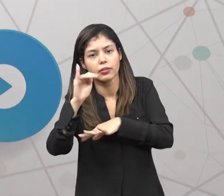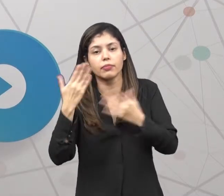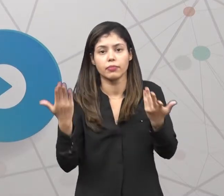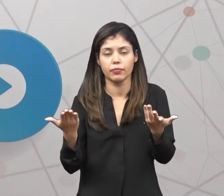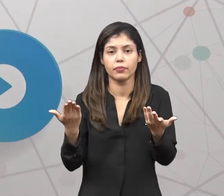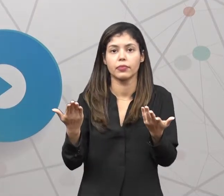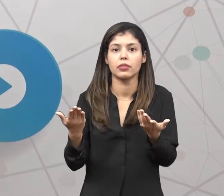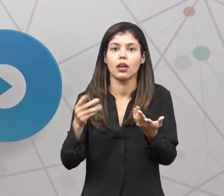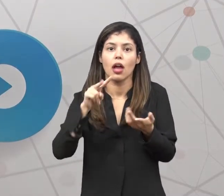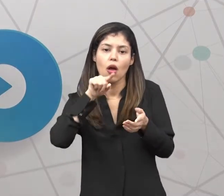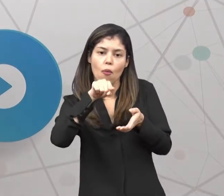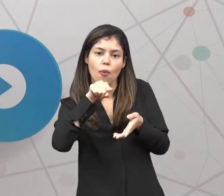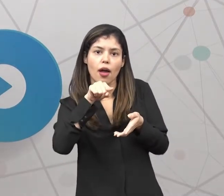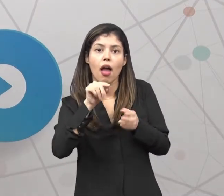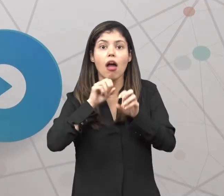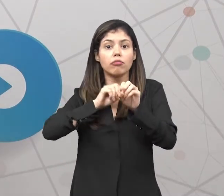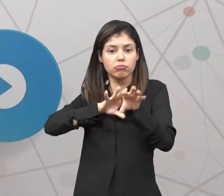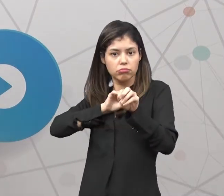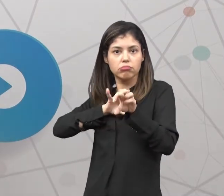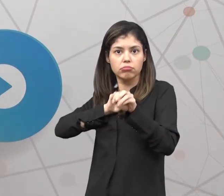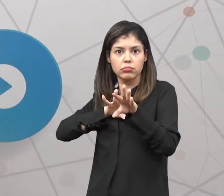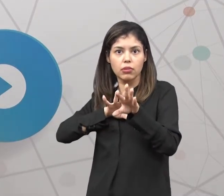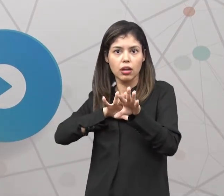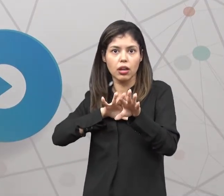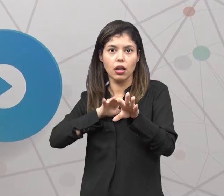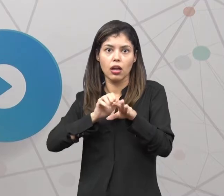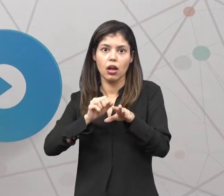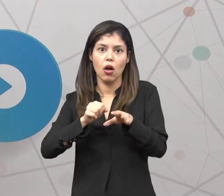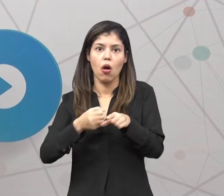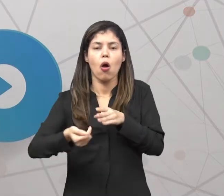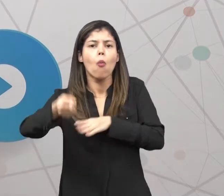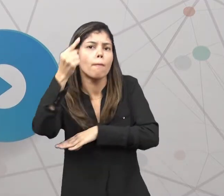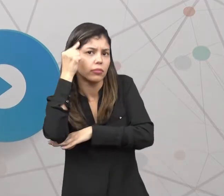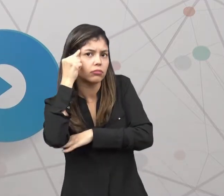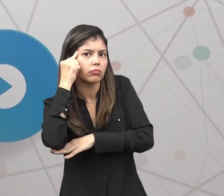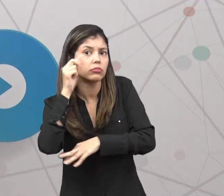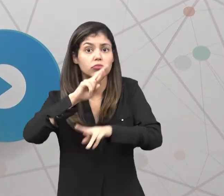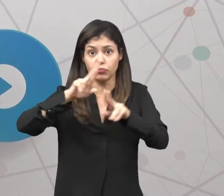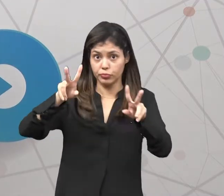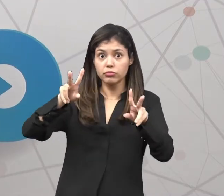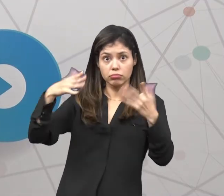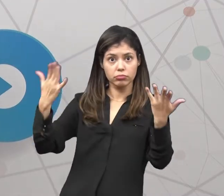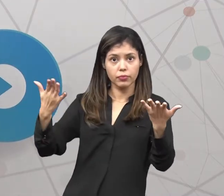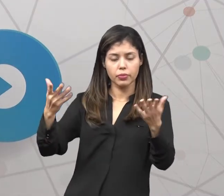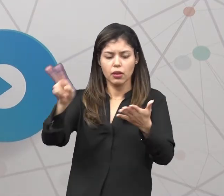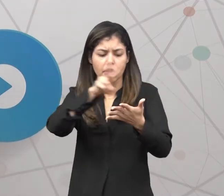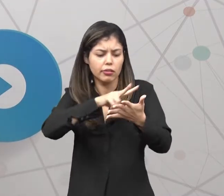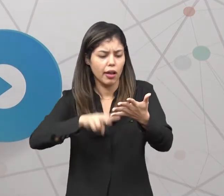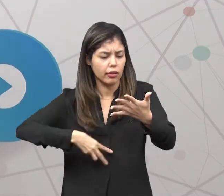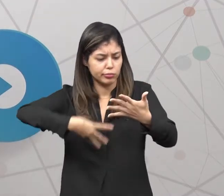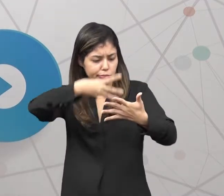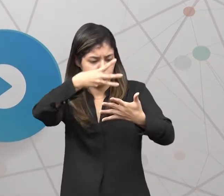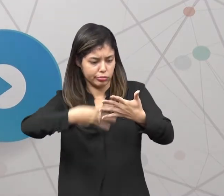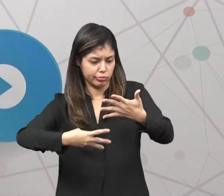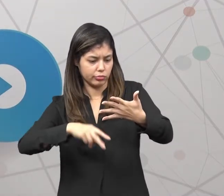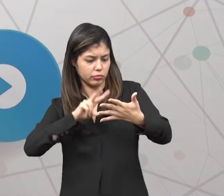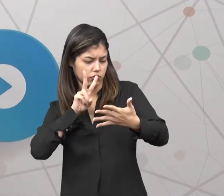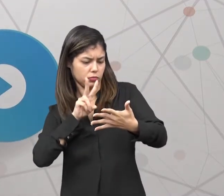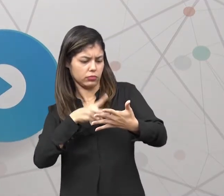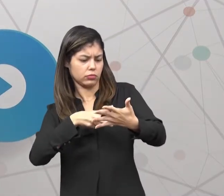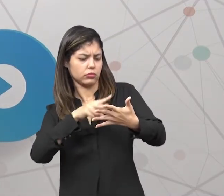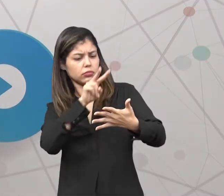gibi, elas são para nos ensinar, muitas vezes, uma lição também. Você lê ali em 3 tirinhas,